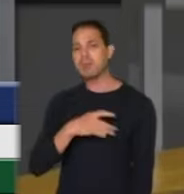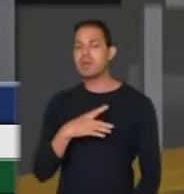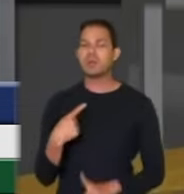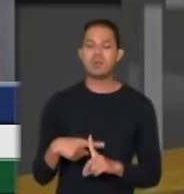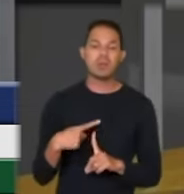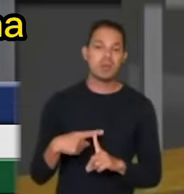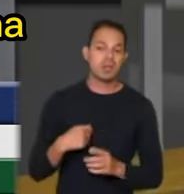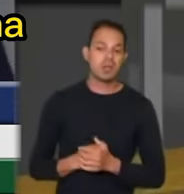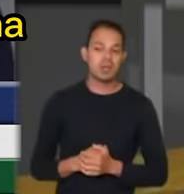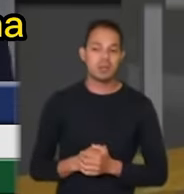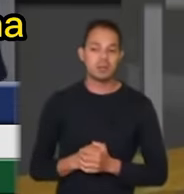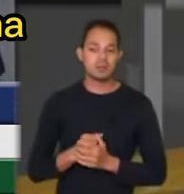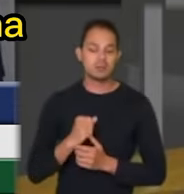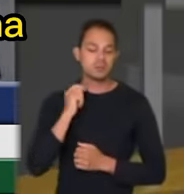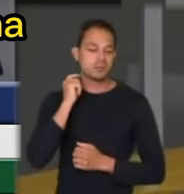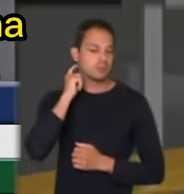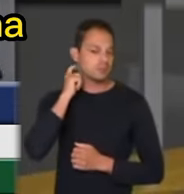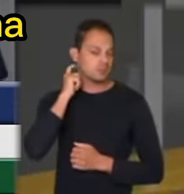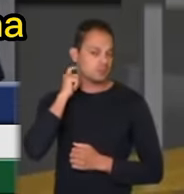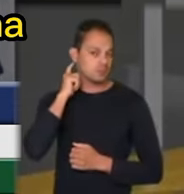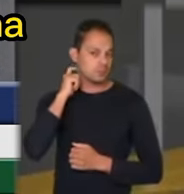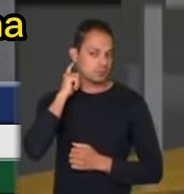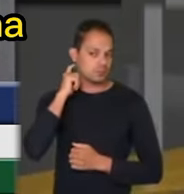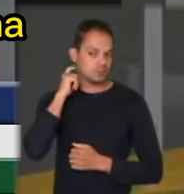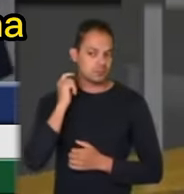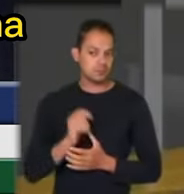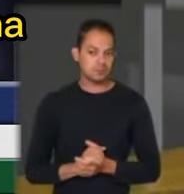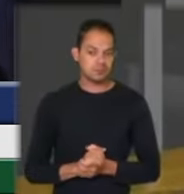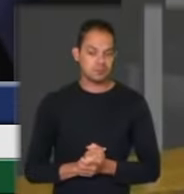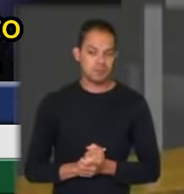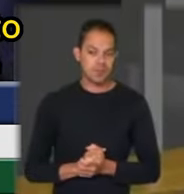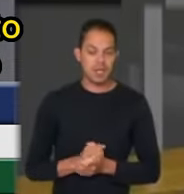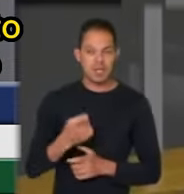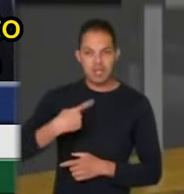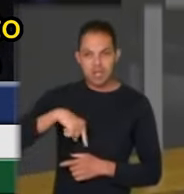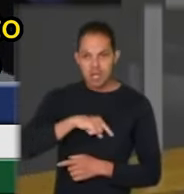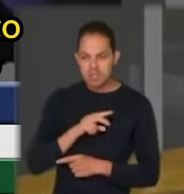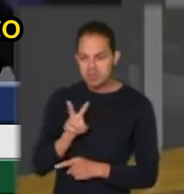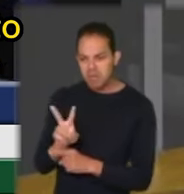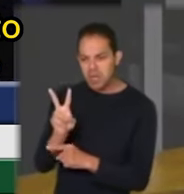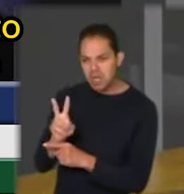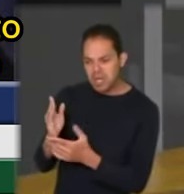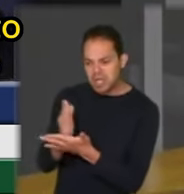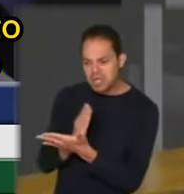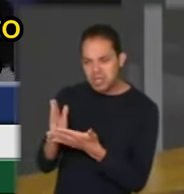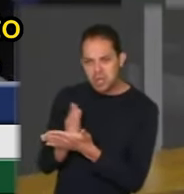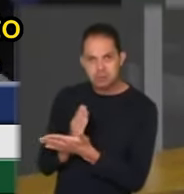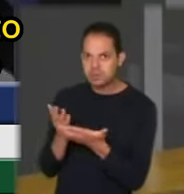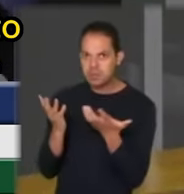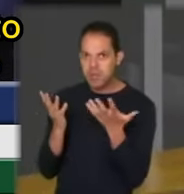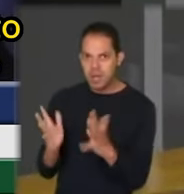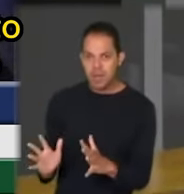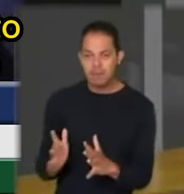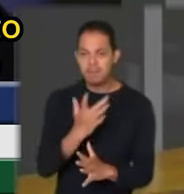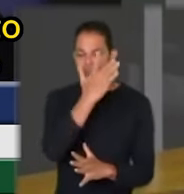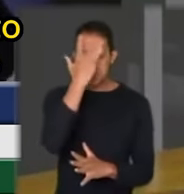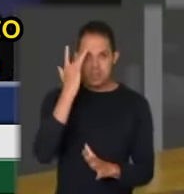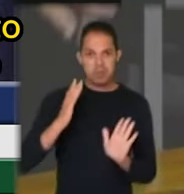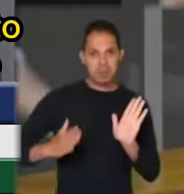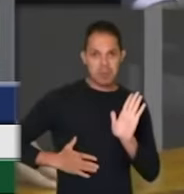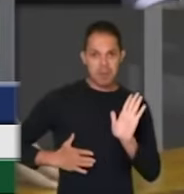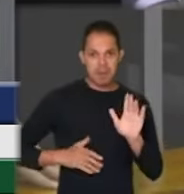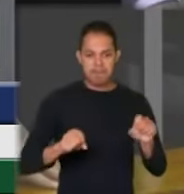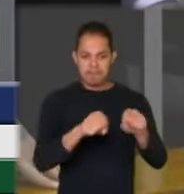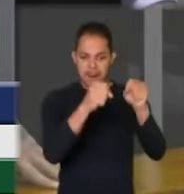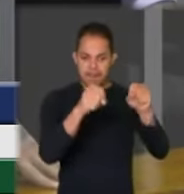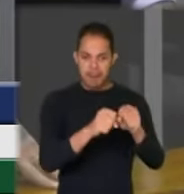friso, não queremos passar a mão na cabeça de ninguém. Queremos que quem cometeu o ato de vandalismo seja